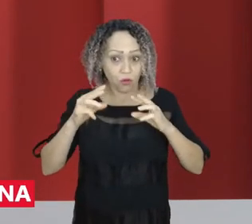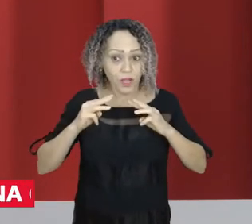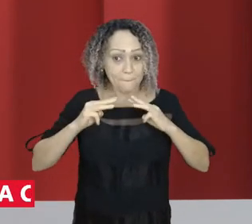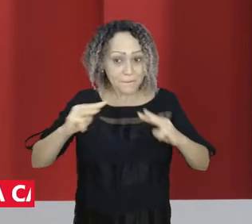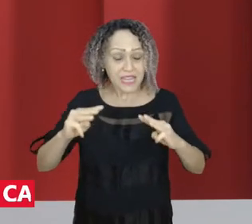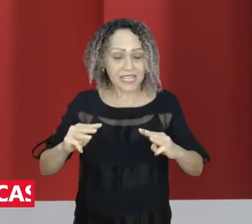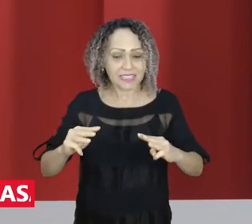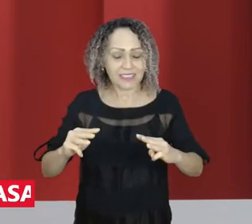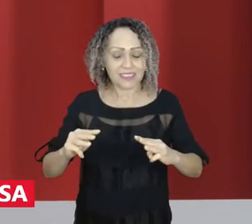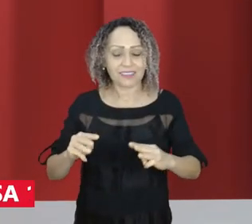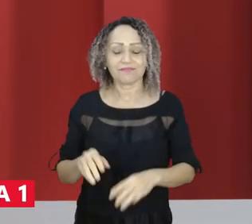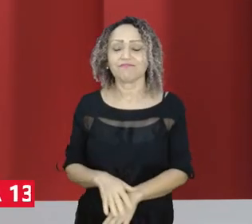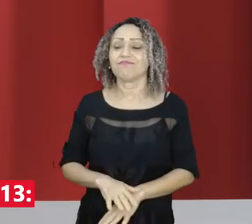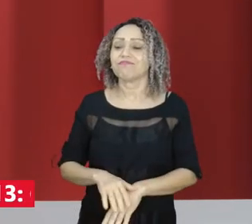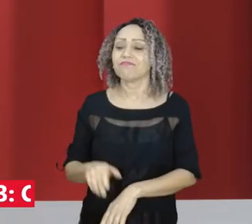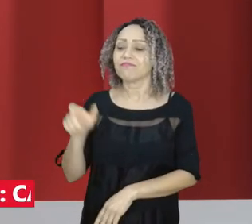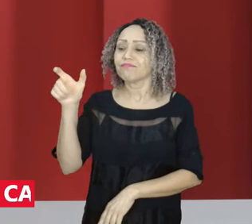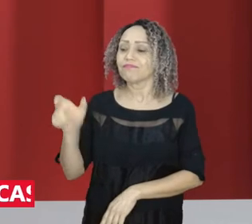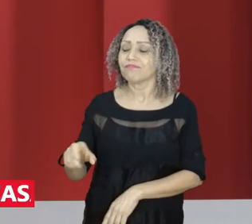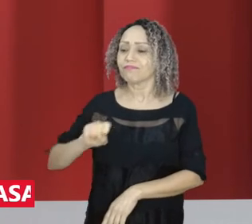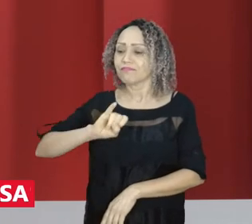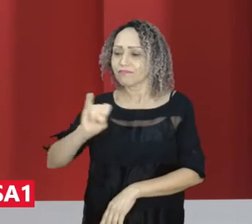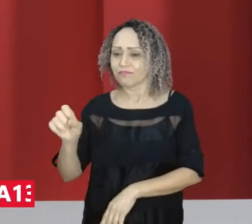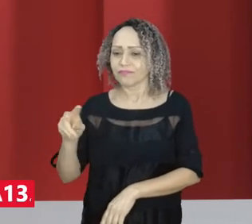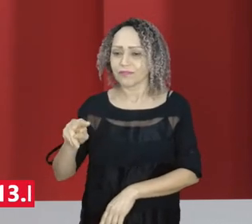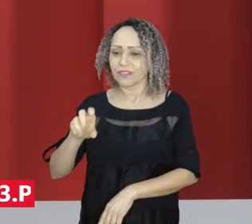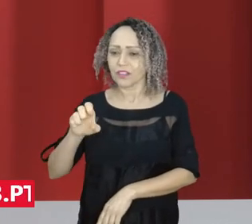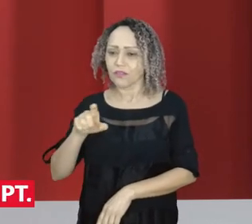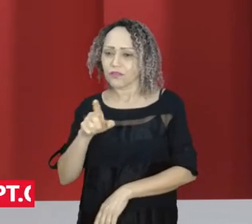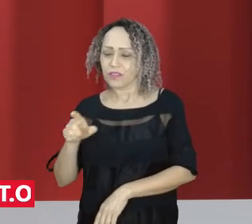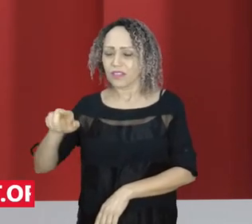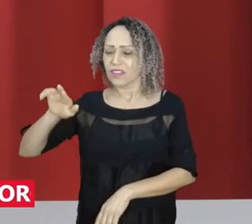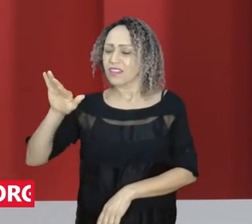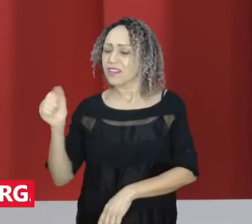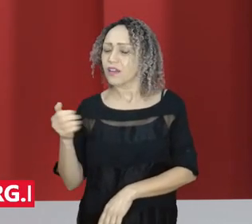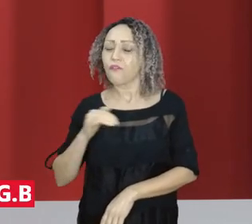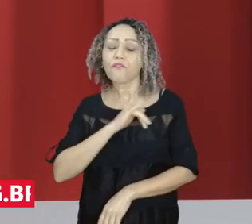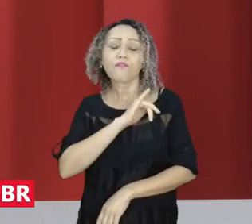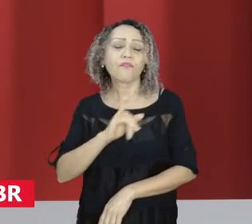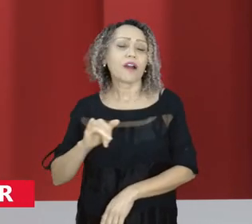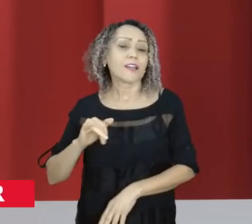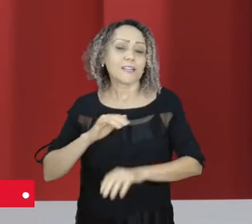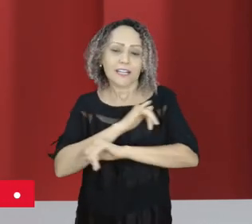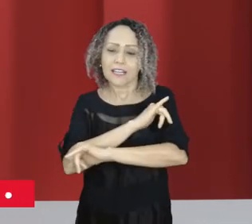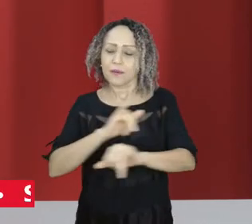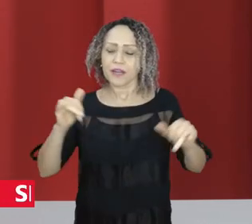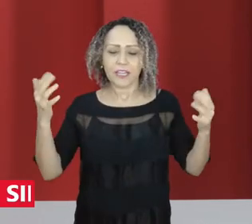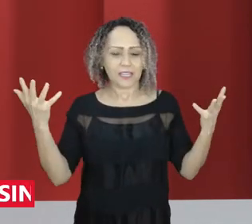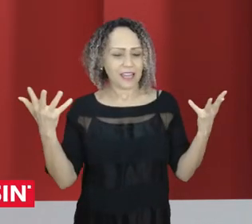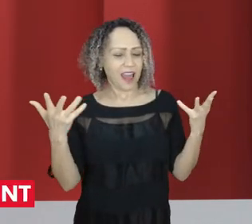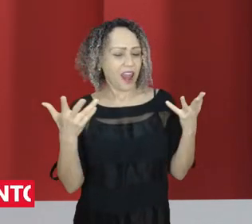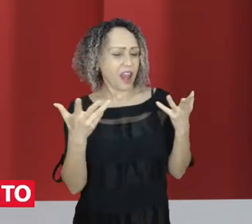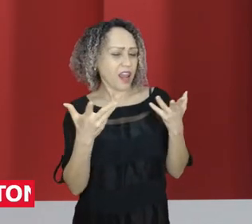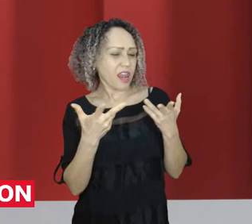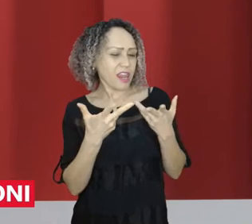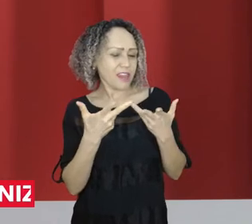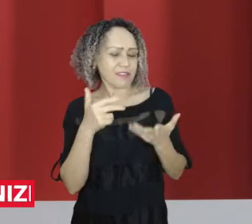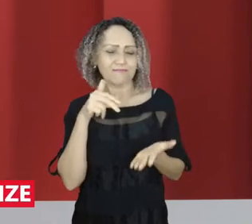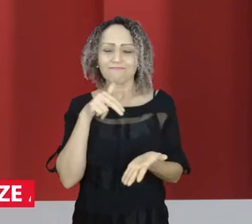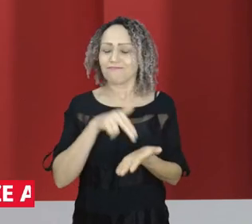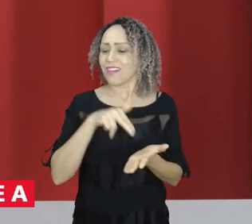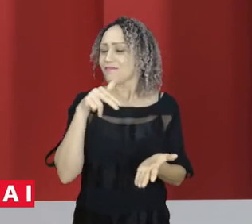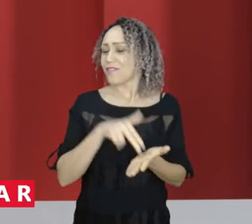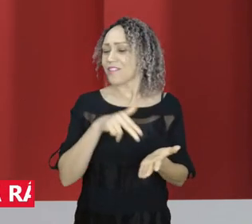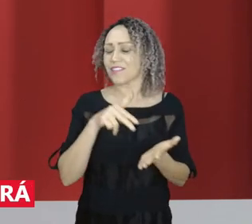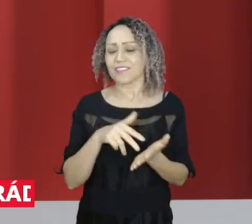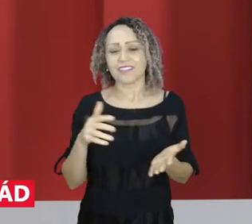dizendo é Lula na cabeça. Jovizinha concorda. A campanha está linda e muito animada. É emocionante, né? Aqui